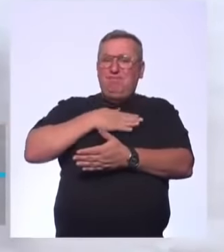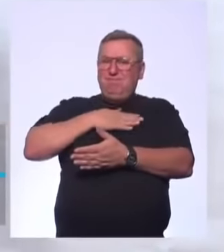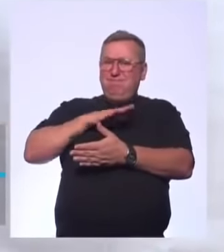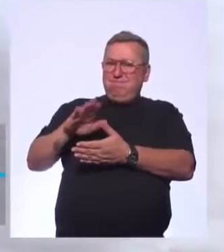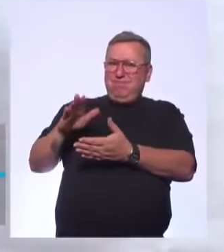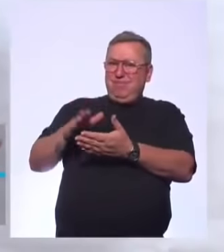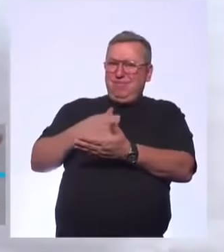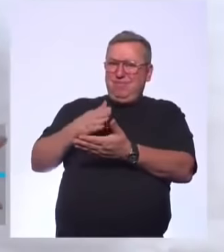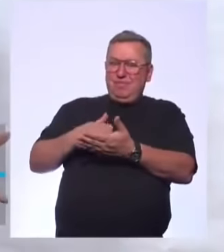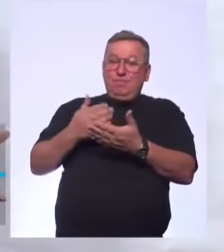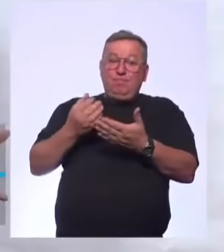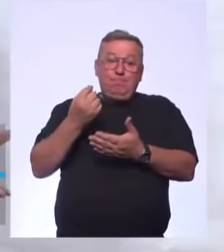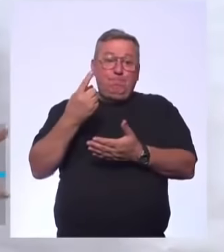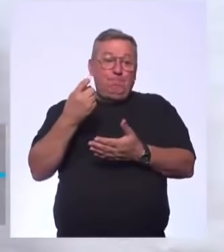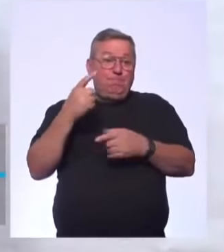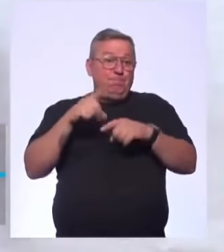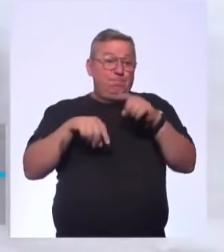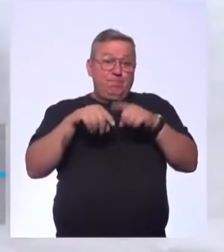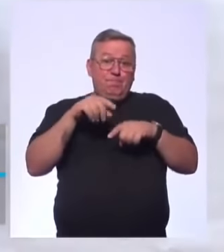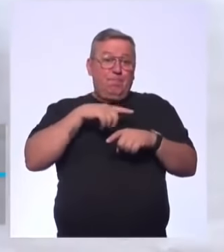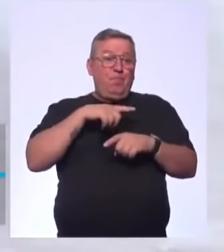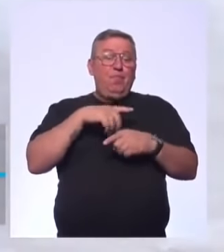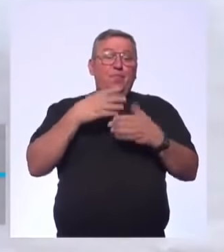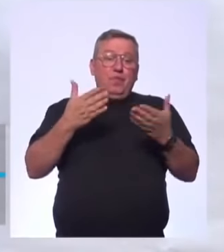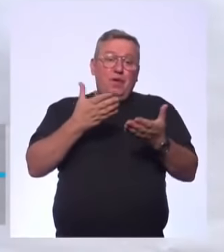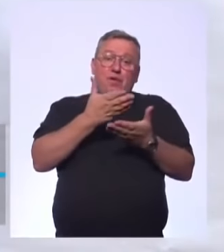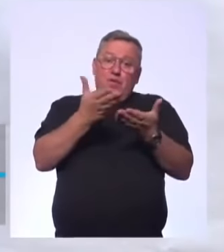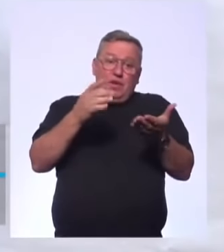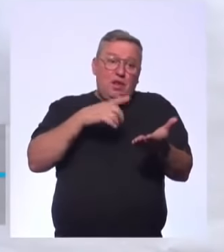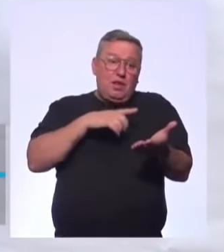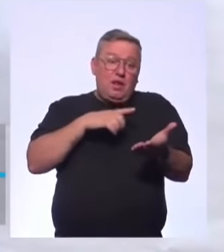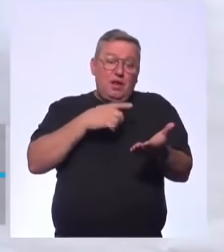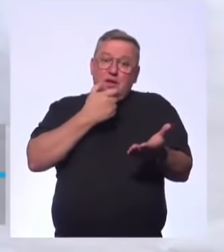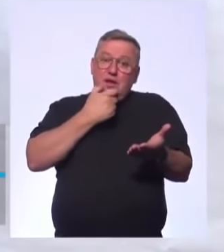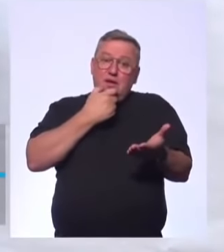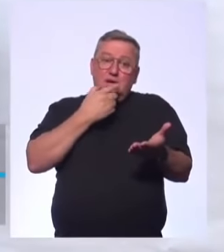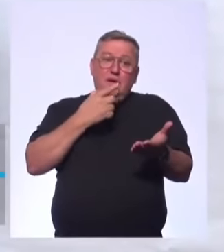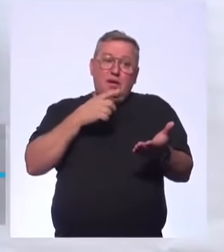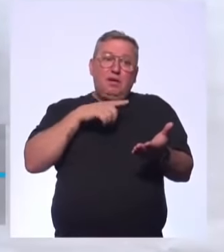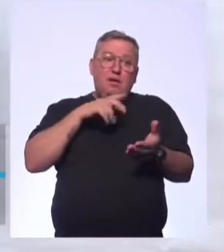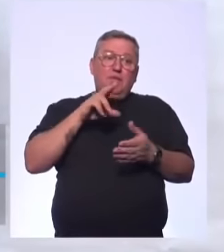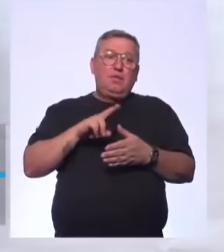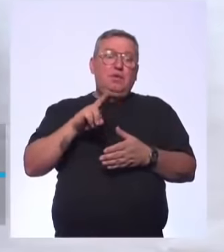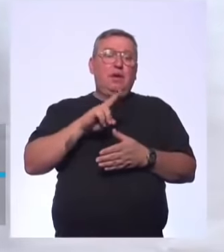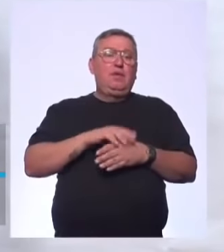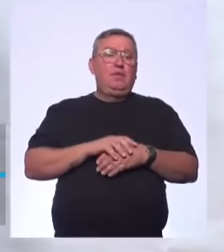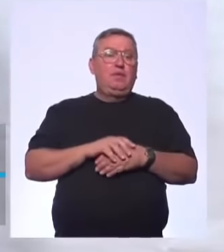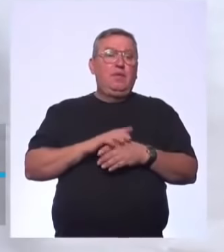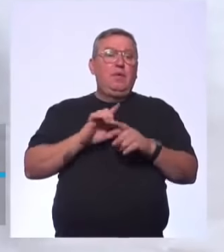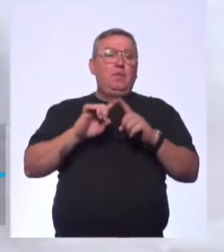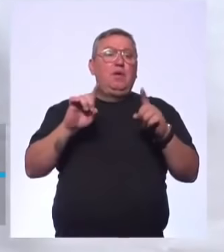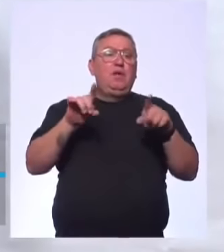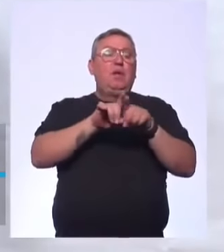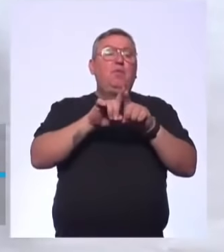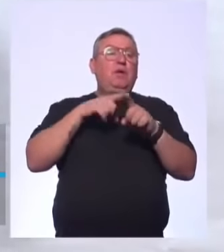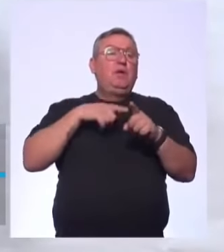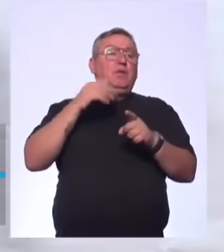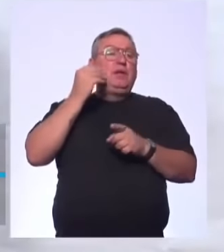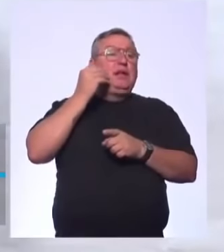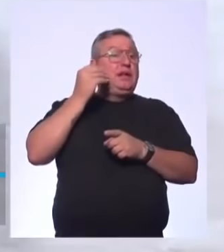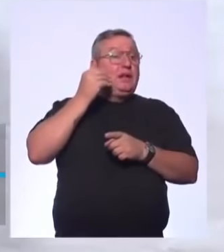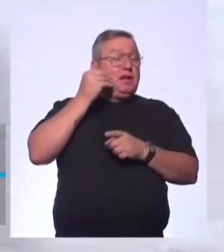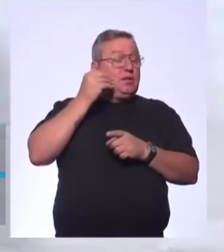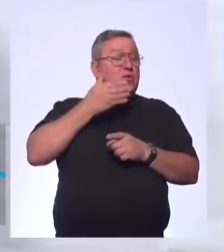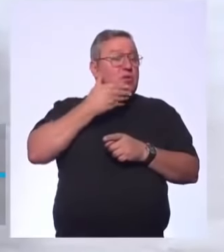aluno. Gente, é o único material que nós temos, é o único material que você tem em inglês aí, então nós temos que usar, tá? Mas nós estamos tentando aí dar